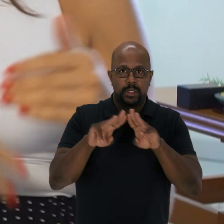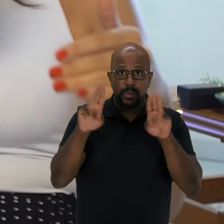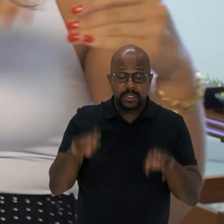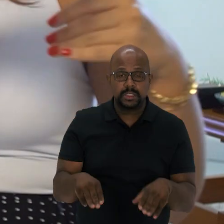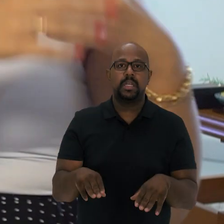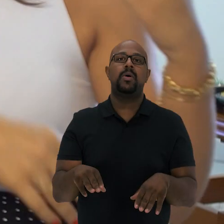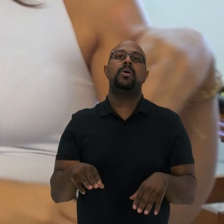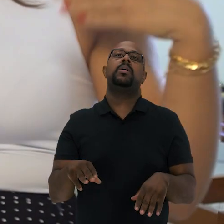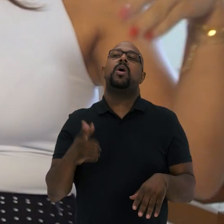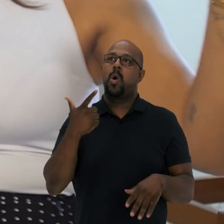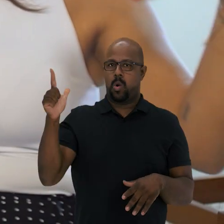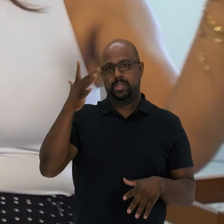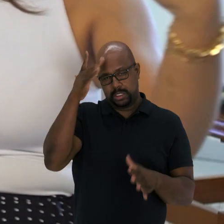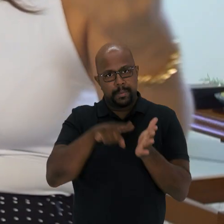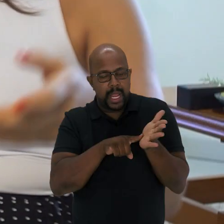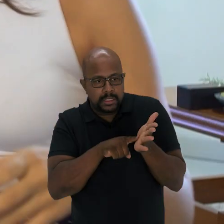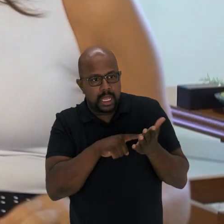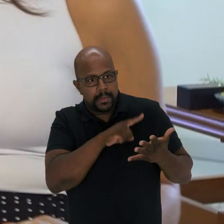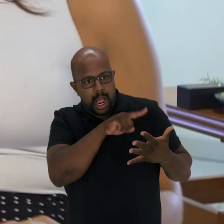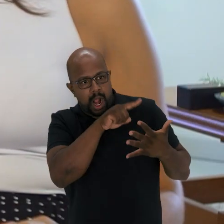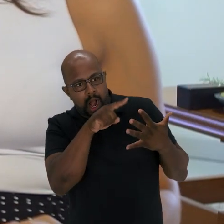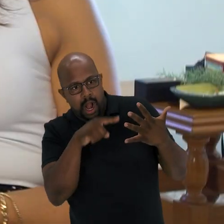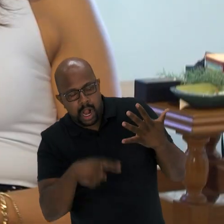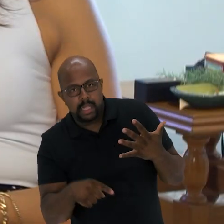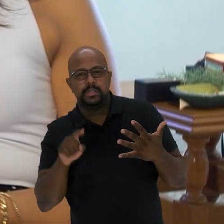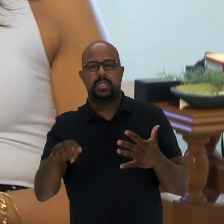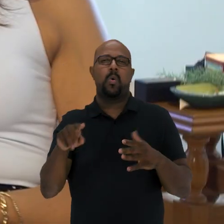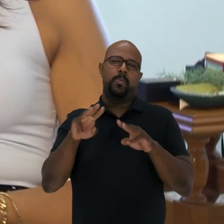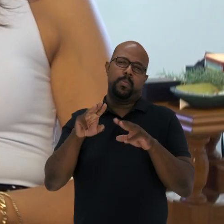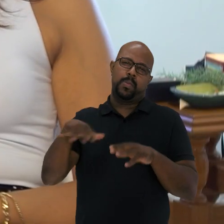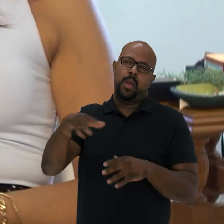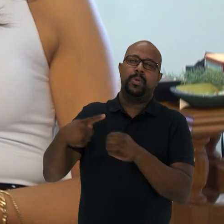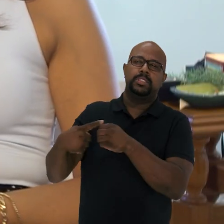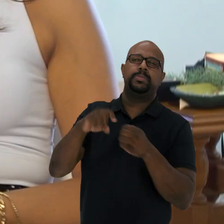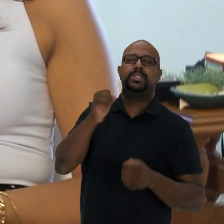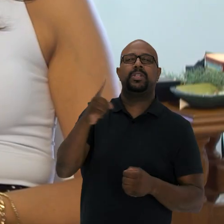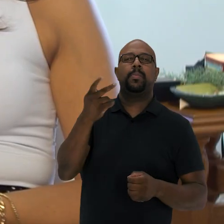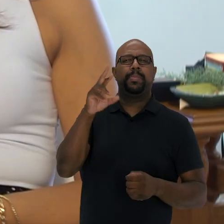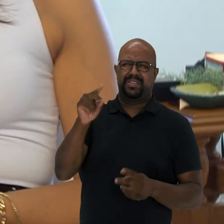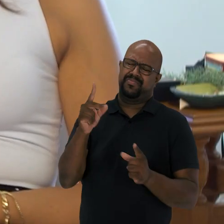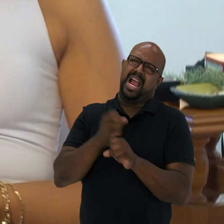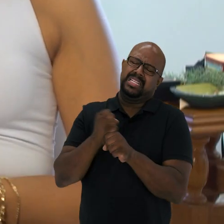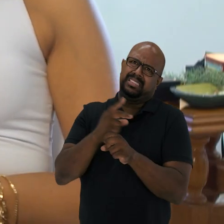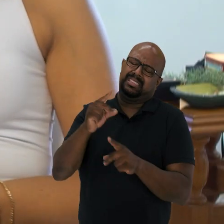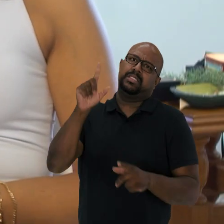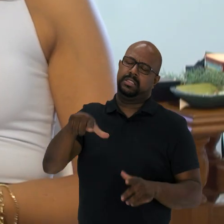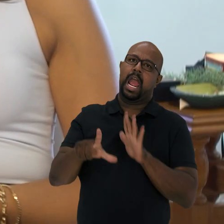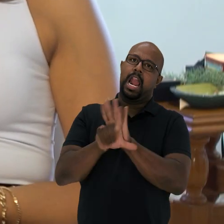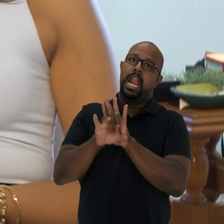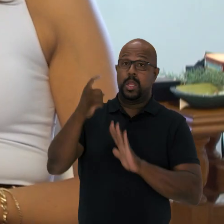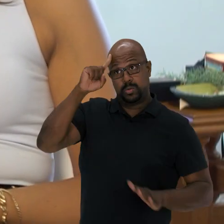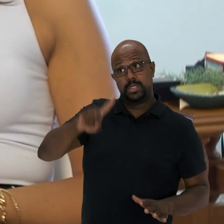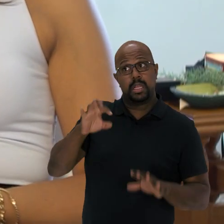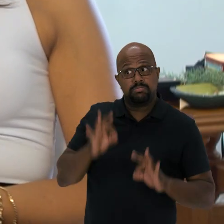no museu, acaba vindo outras pesquisas a partir disso, né? O município de São Pedro faz anos que tem essa lei. Eu não sei como ela está